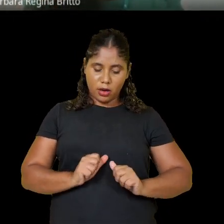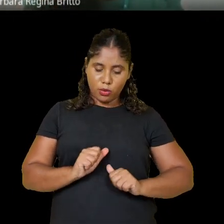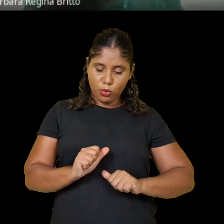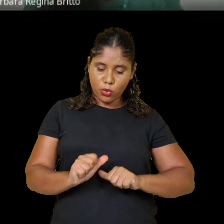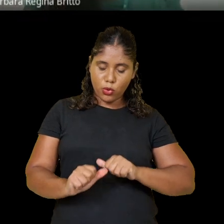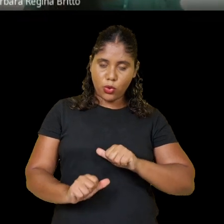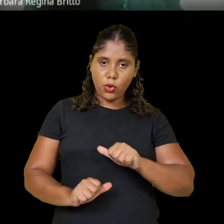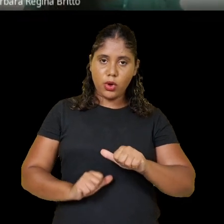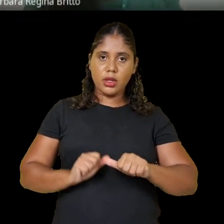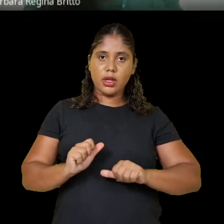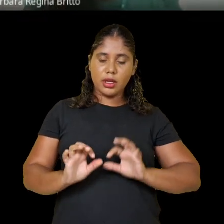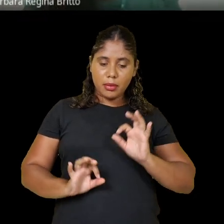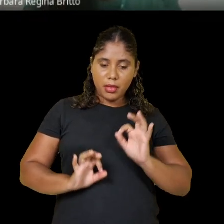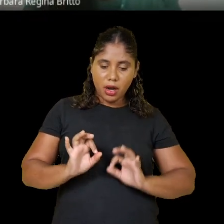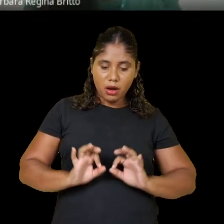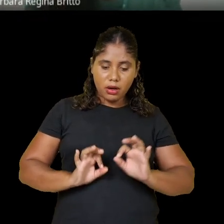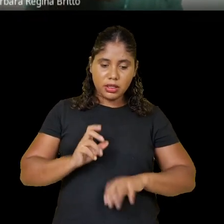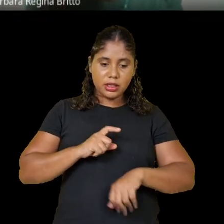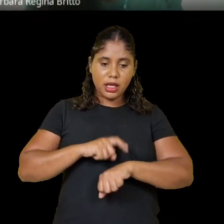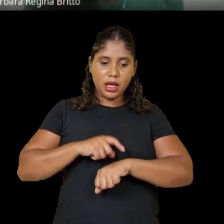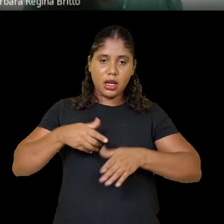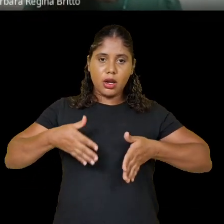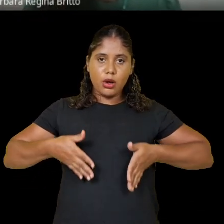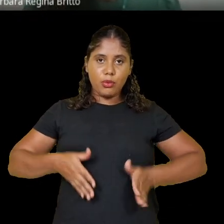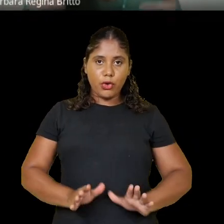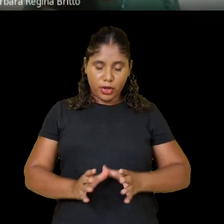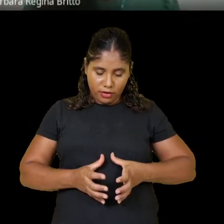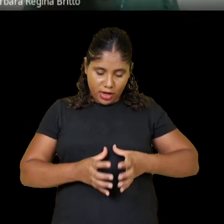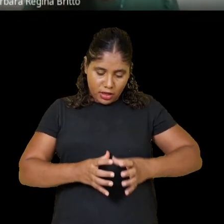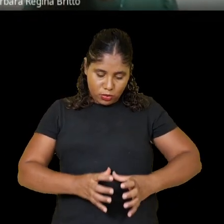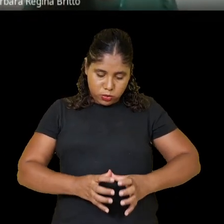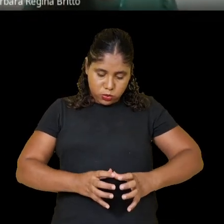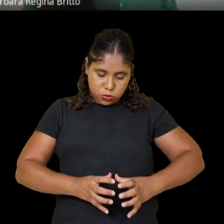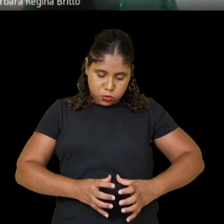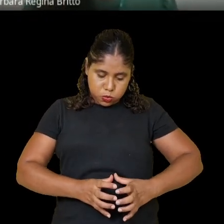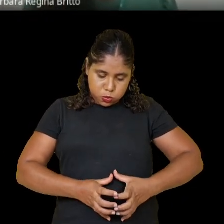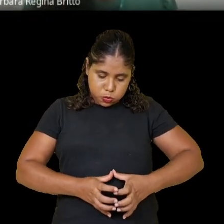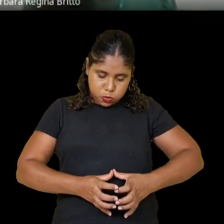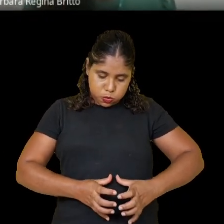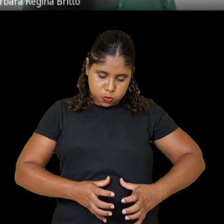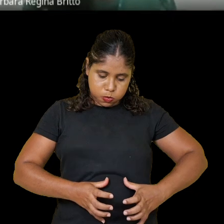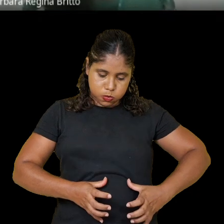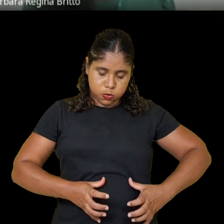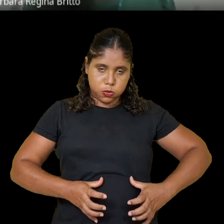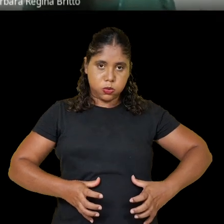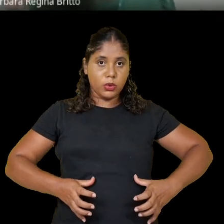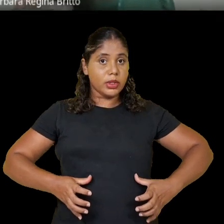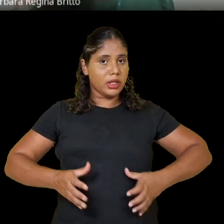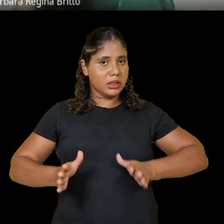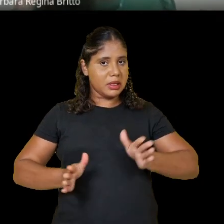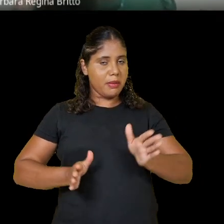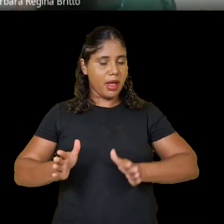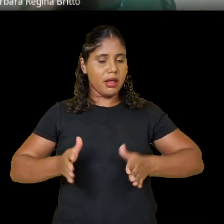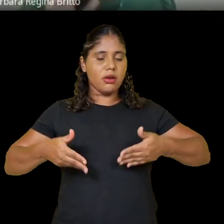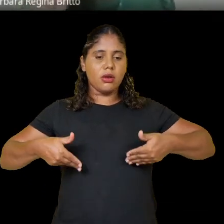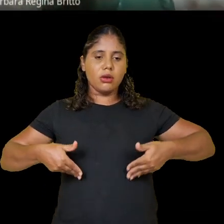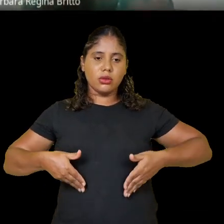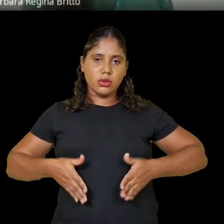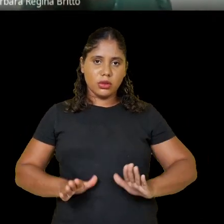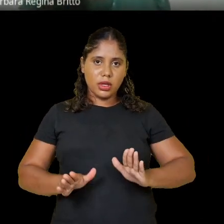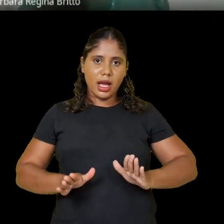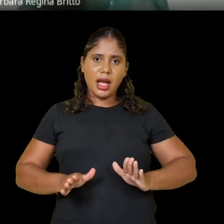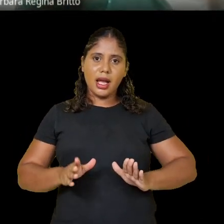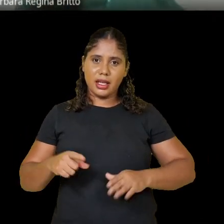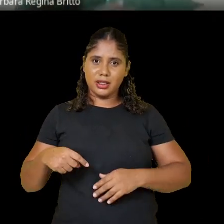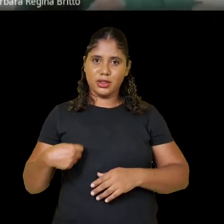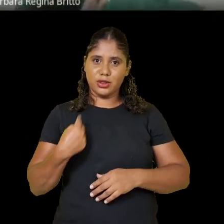já é um preparo para o trabalho de parto, porque vai haver a dilatação do colo do útero, né, durante o trabalho de parto. Então, quando a gente vai fazer o